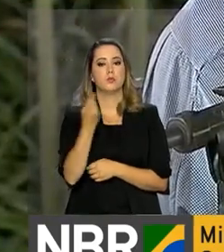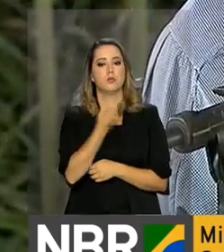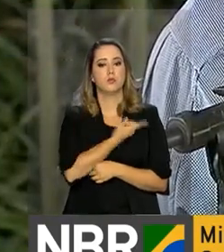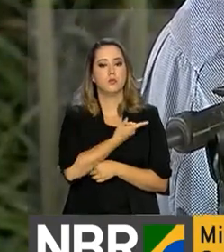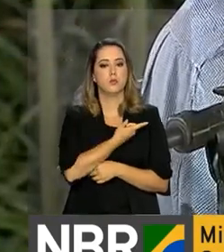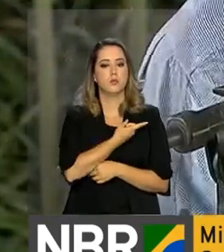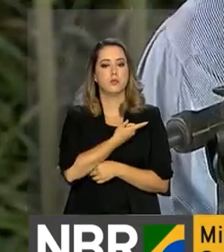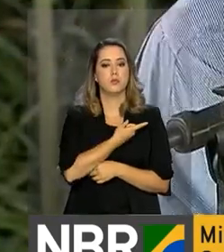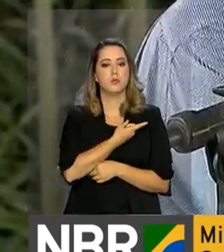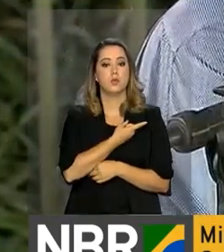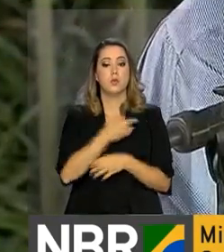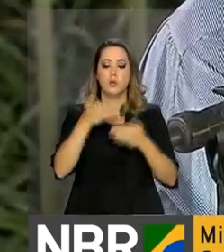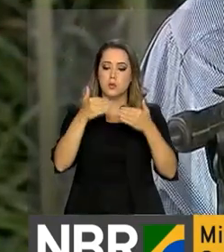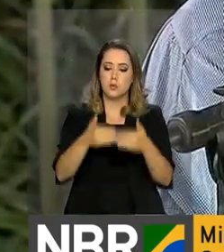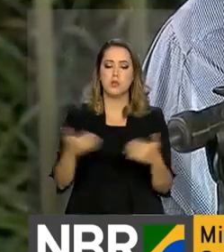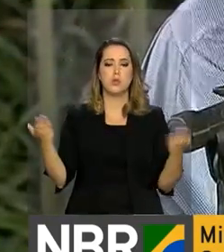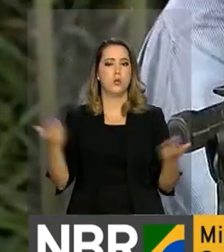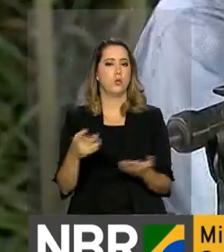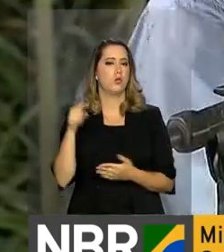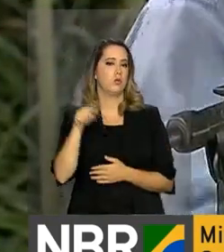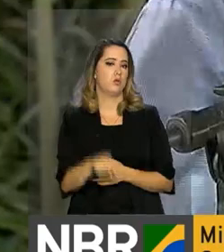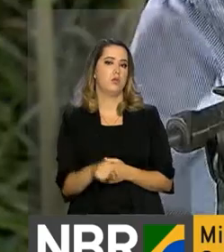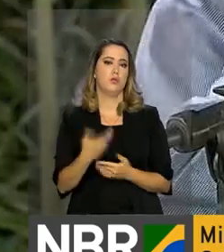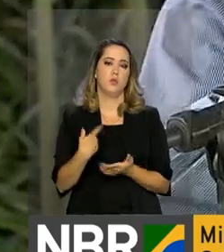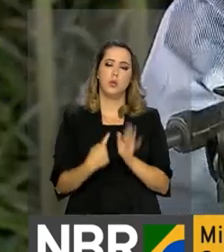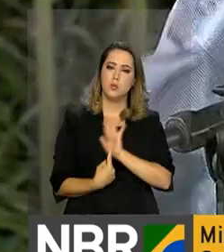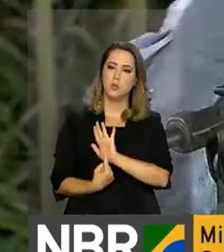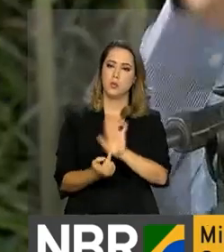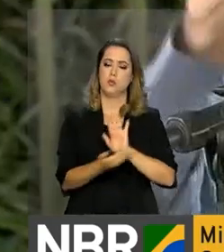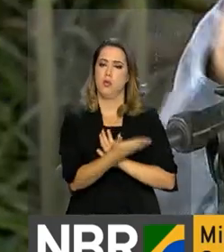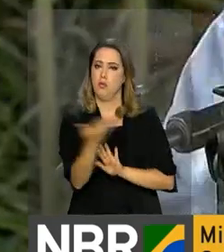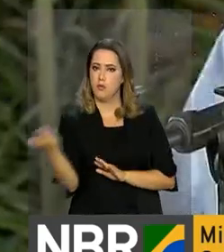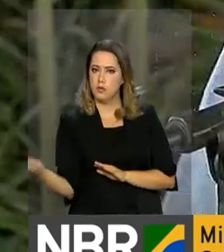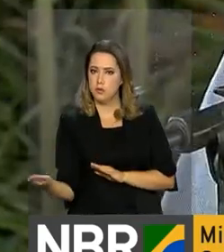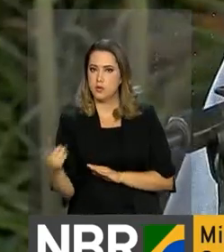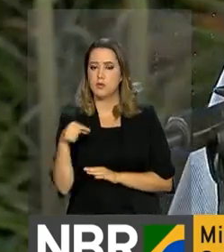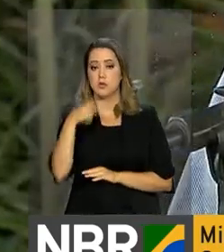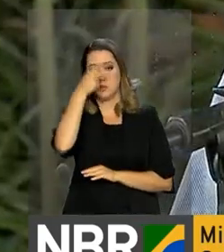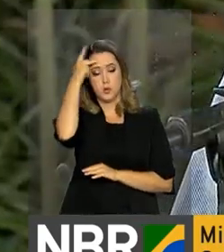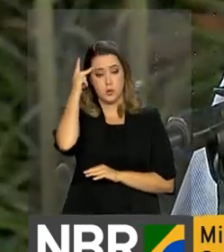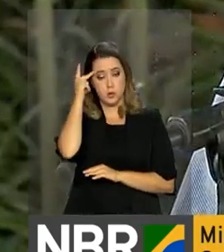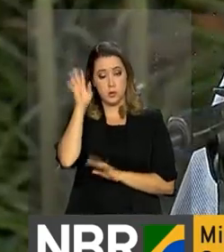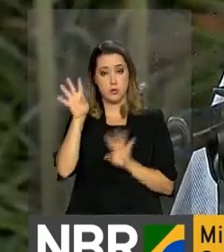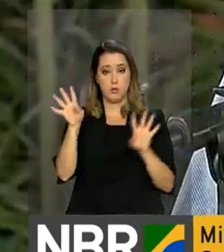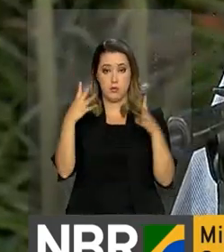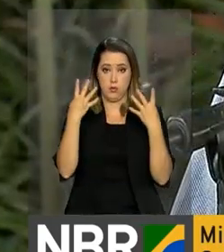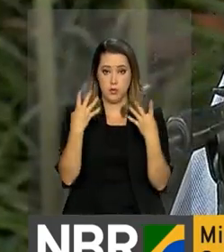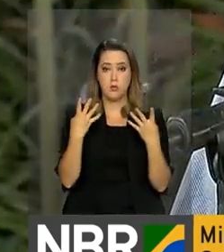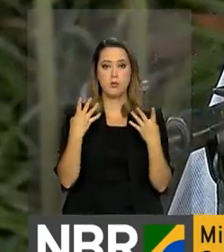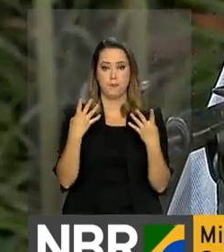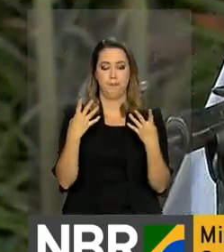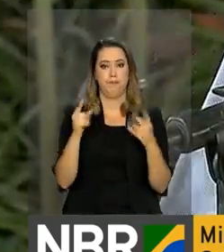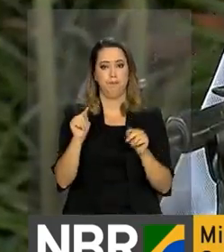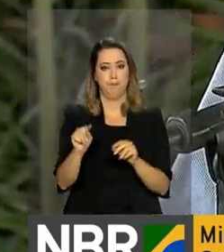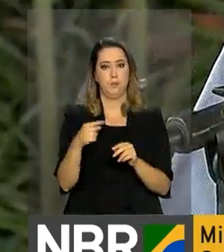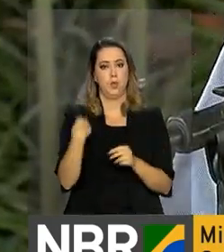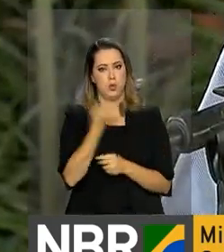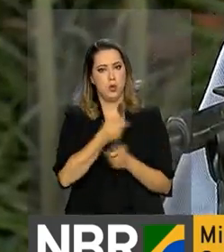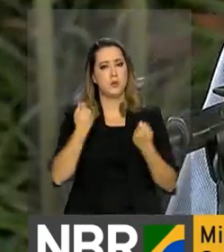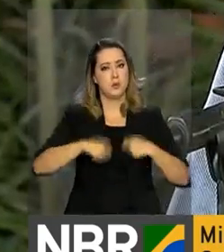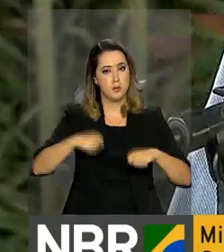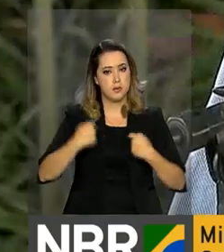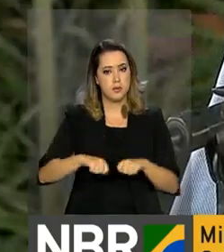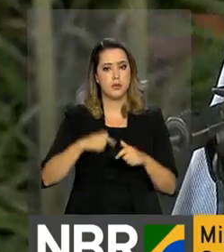Da nossa presença hoje aqui para revelar aos senhores, aos ouvidos atentos, delicados com que nos ouvem, que nós